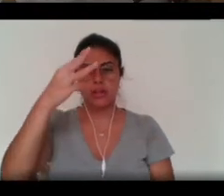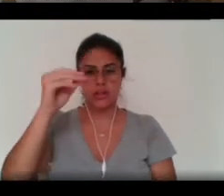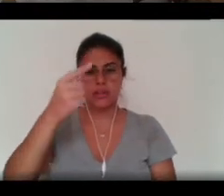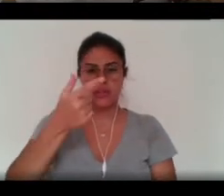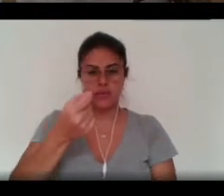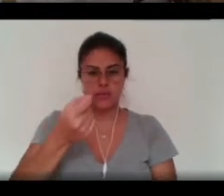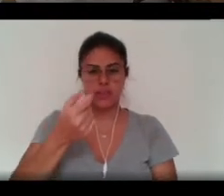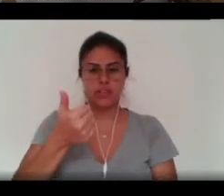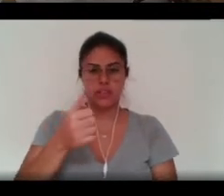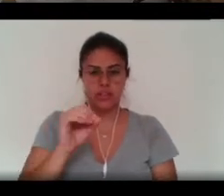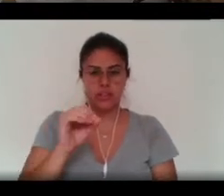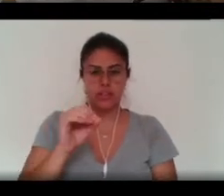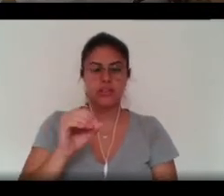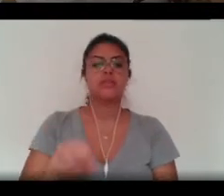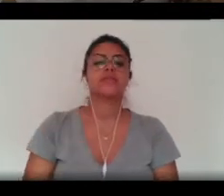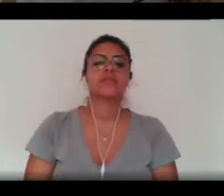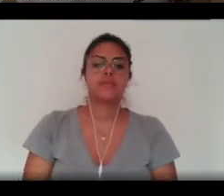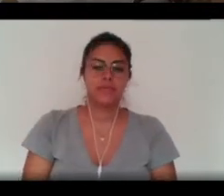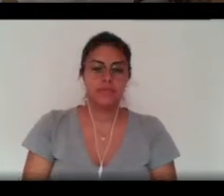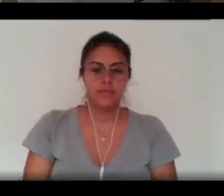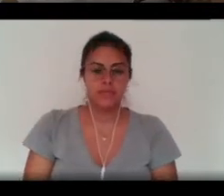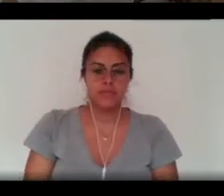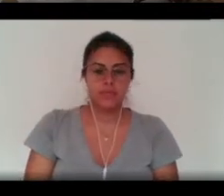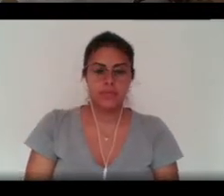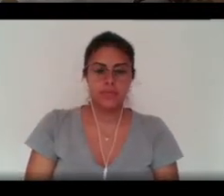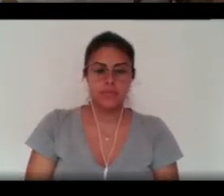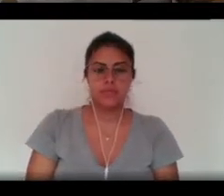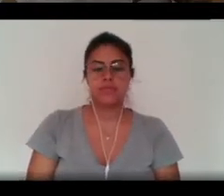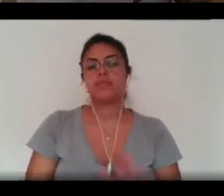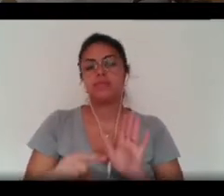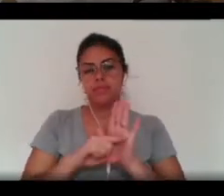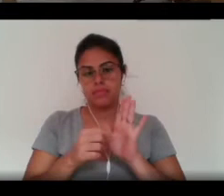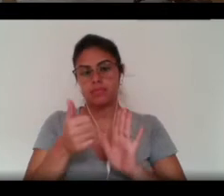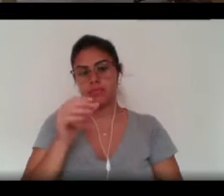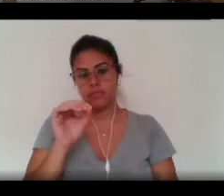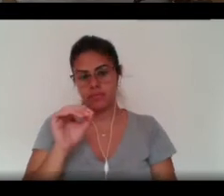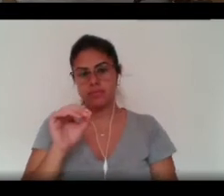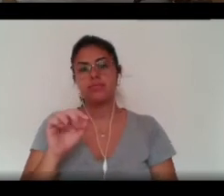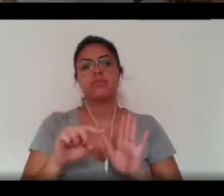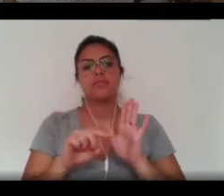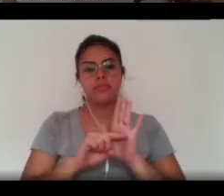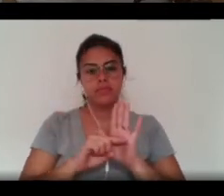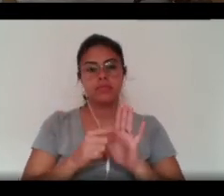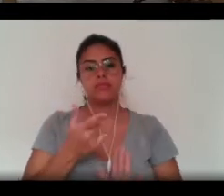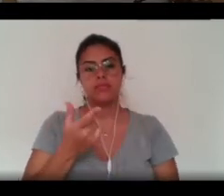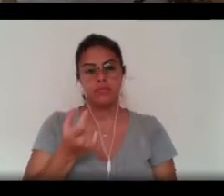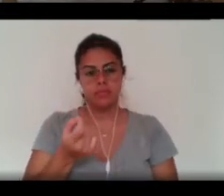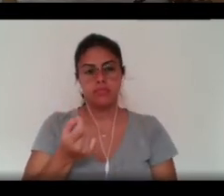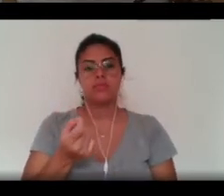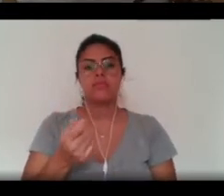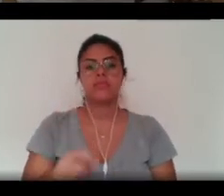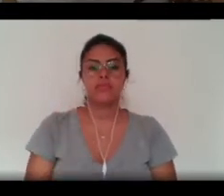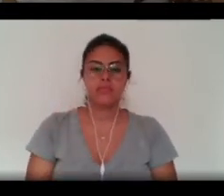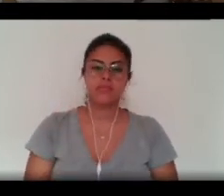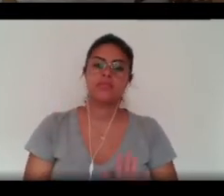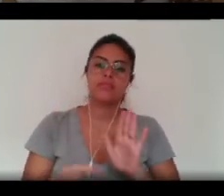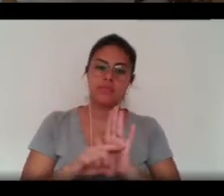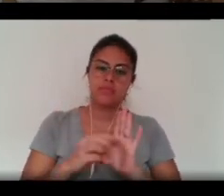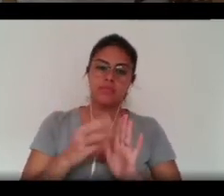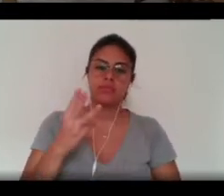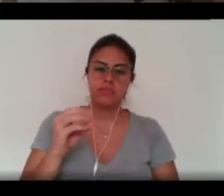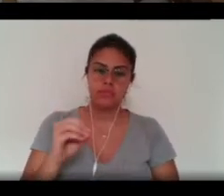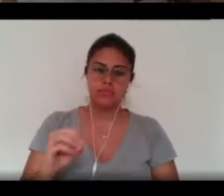aqui é 30 metros por segundo. 20, 10 metros por segundo. Menos 10,